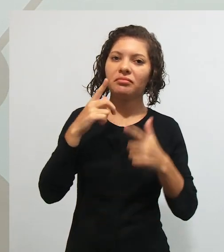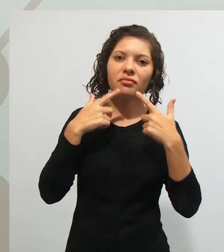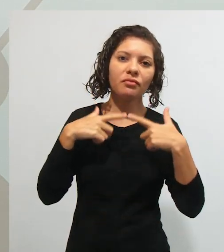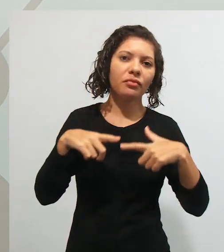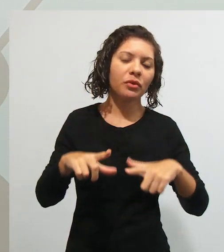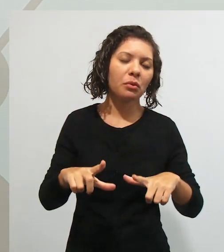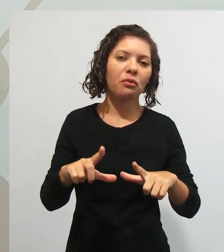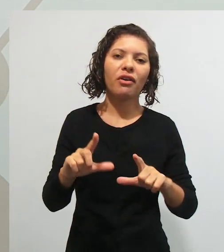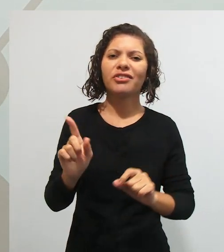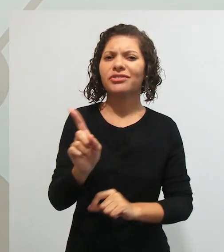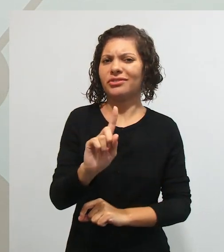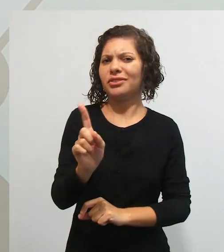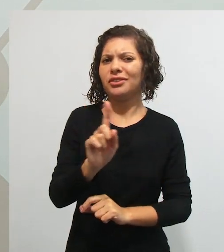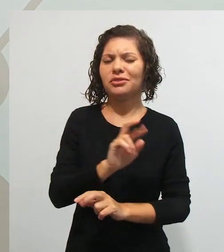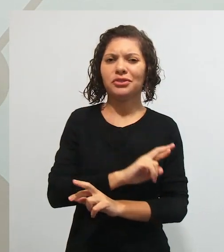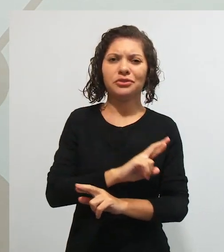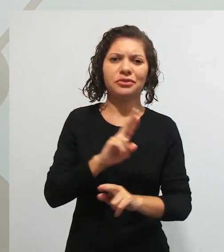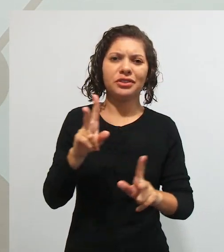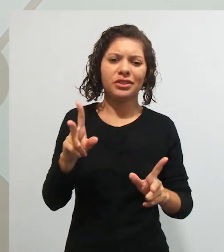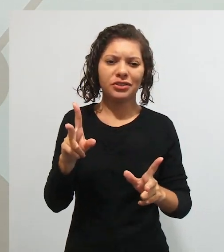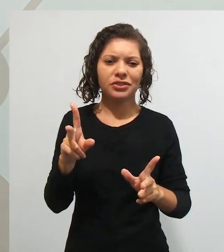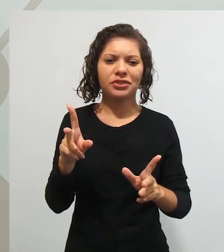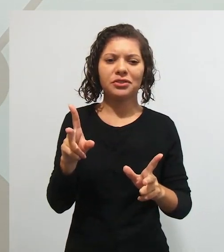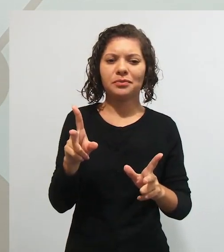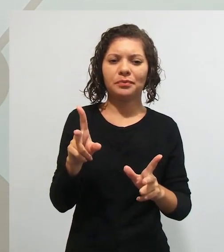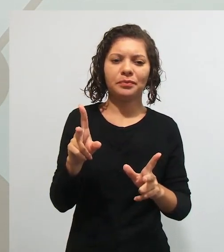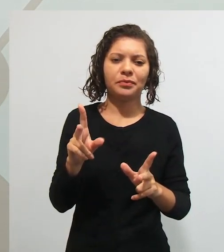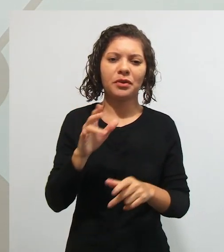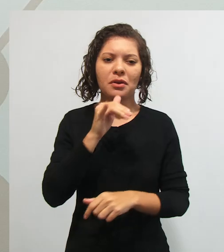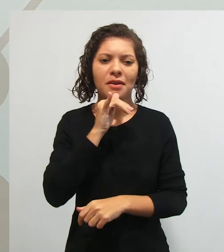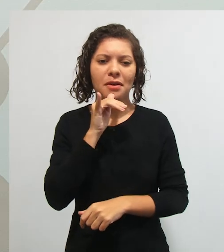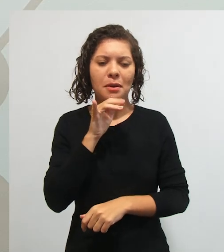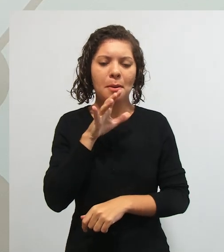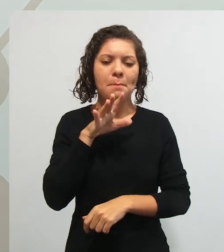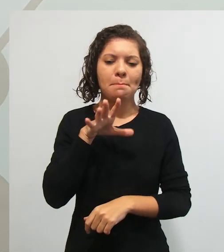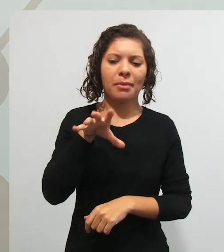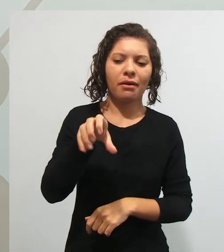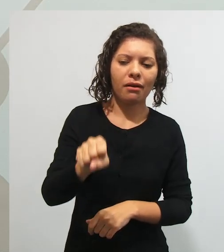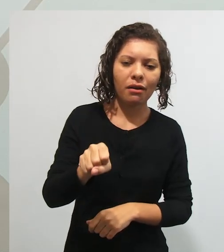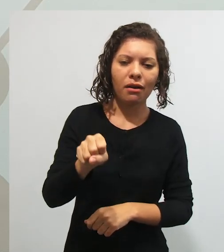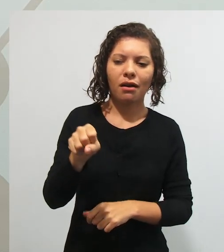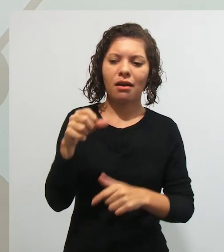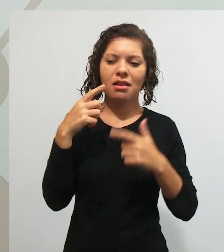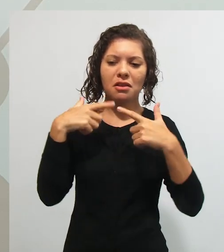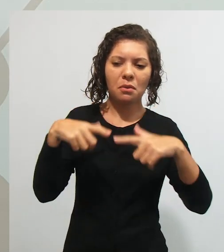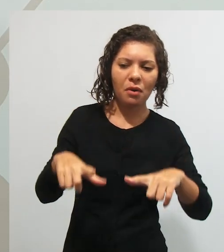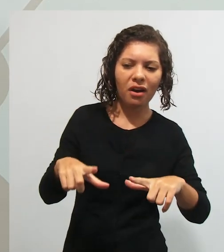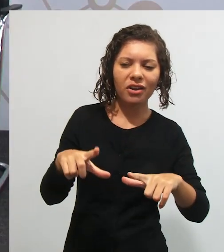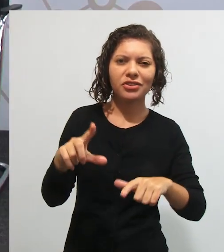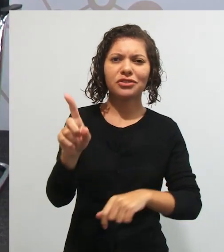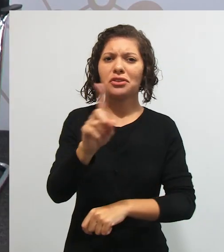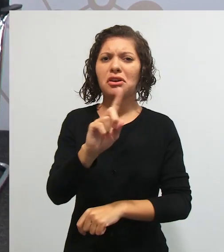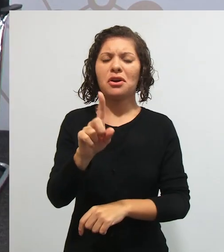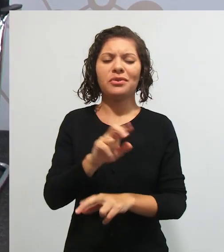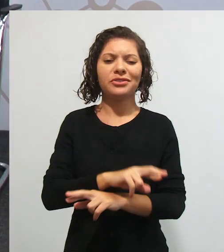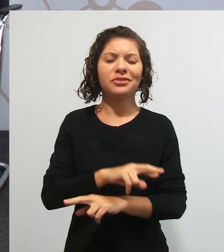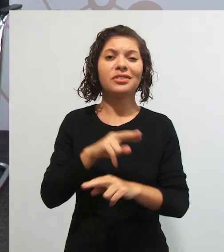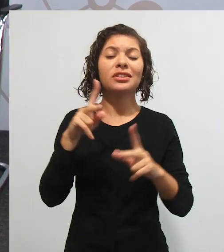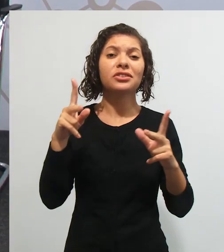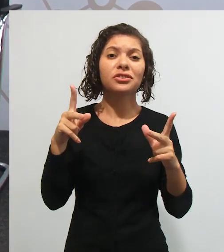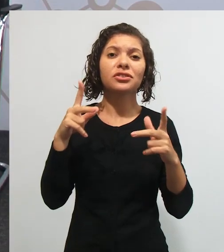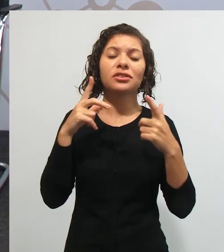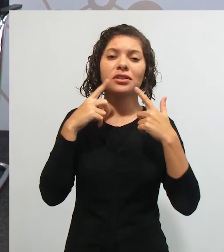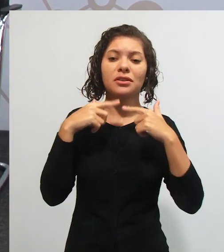da linguagem, como se eu fosse ali e pegasse, como eu pego um pacote de alguma coisa na prateleira do supermercado. Não,